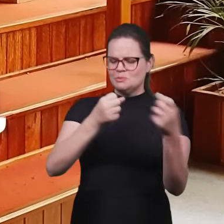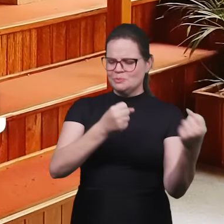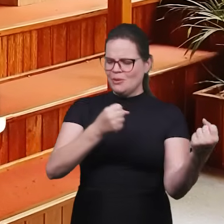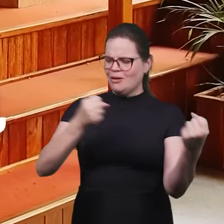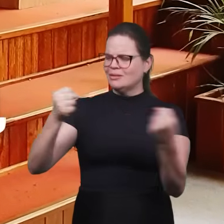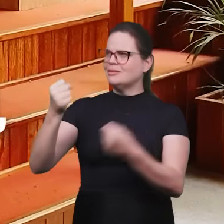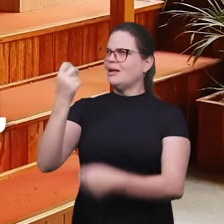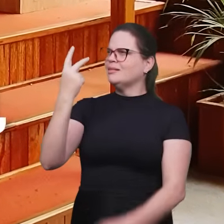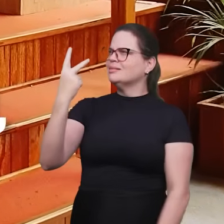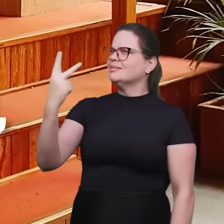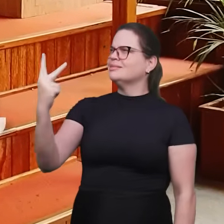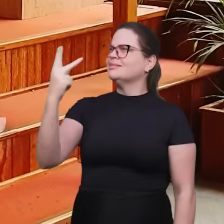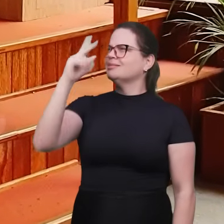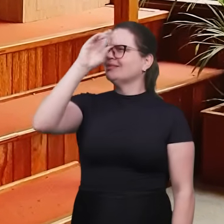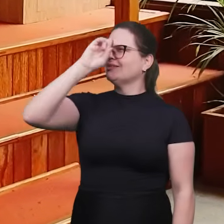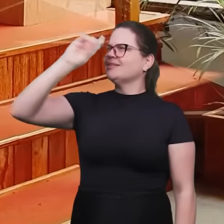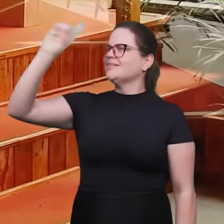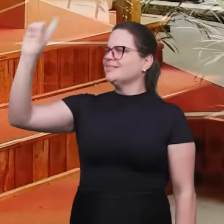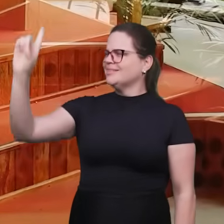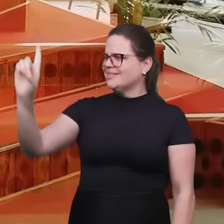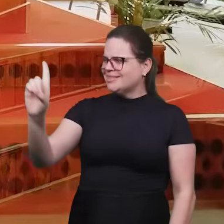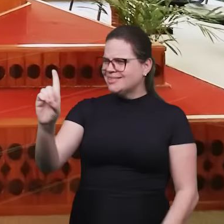onipotente,